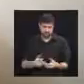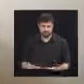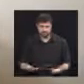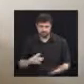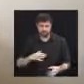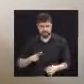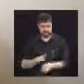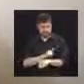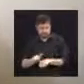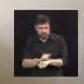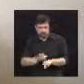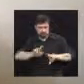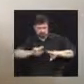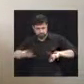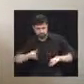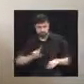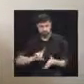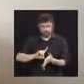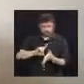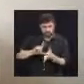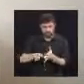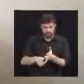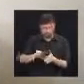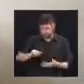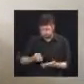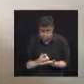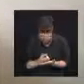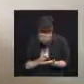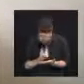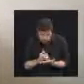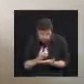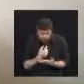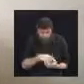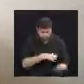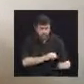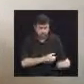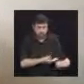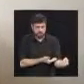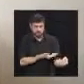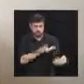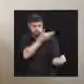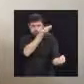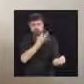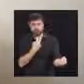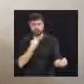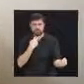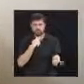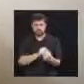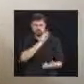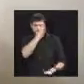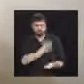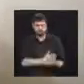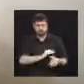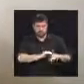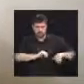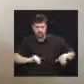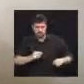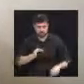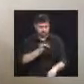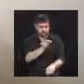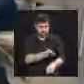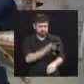a partir do momento que você começou a usar os seus medicamentos para hipertensão, você não pode suspender aleatoriamente porque você começou a fazer